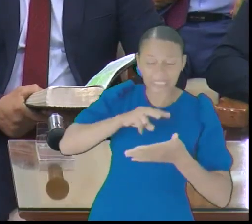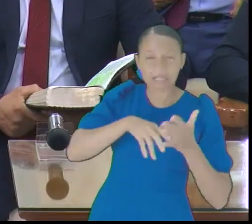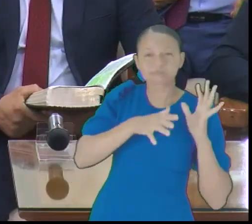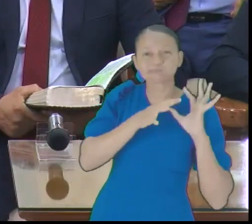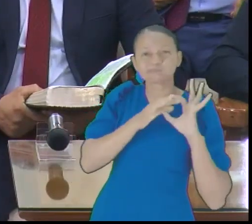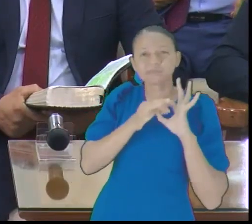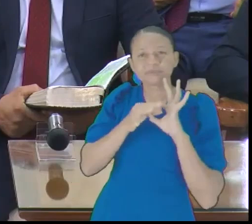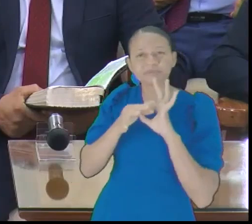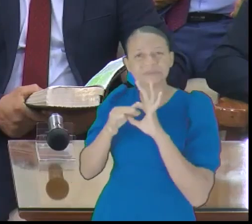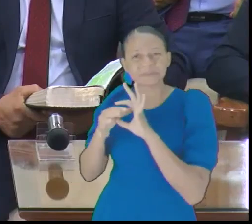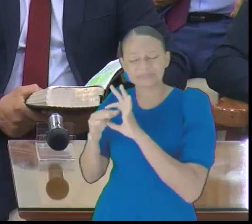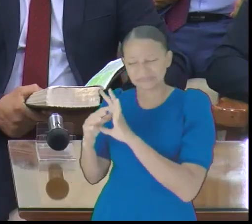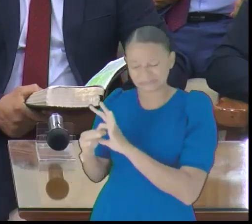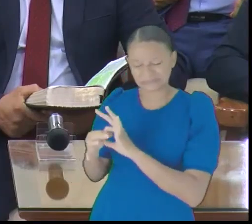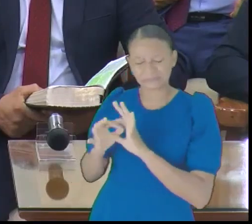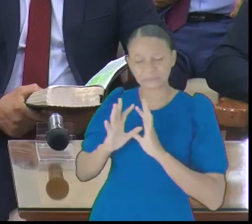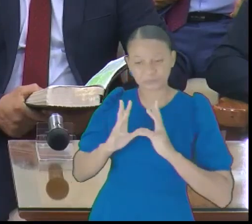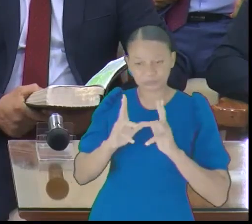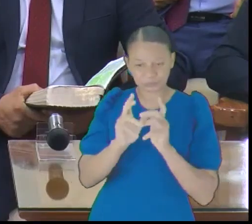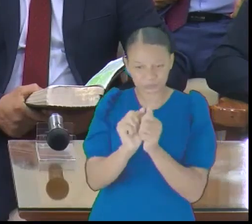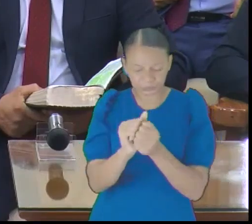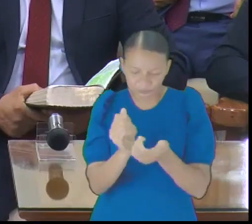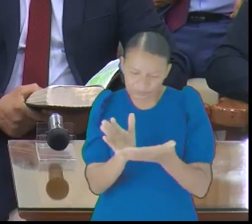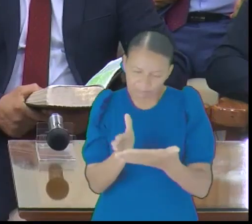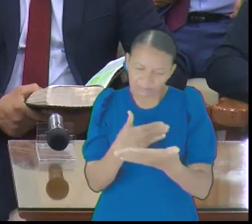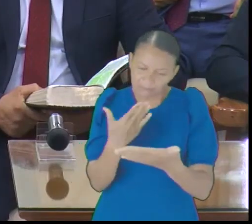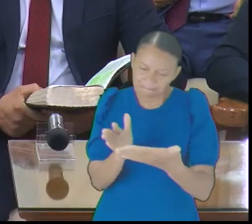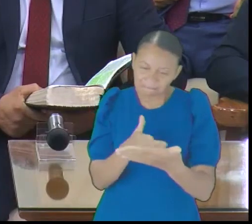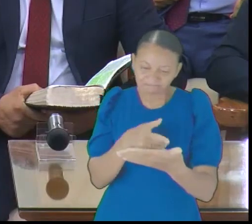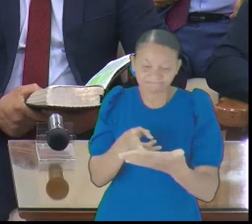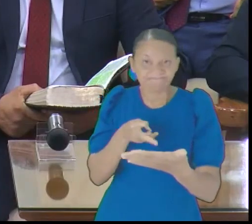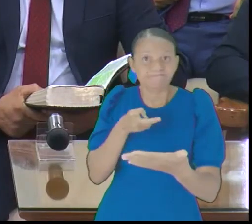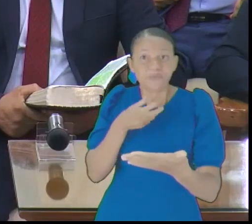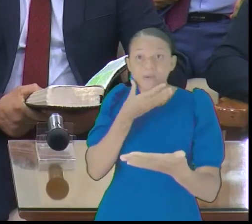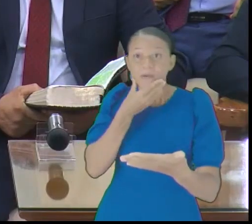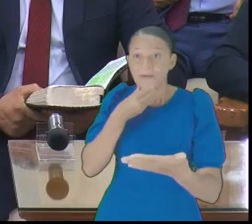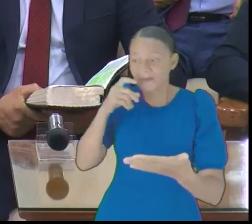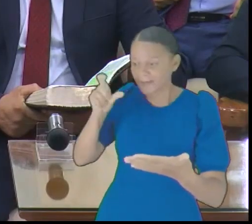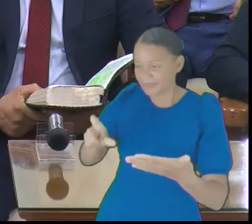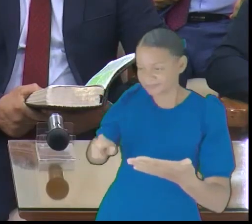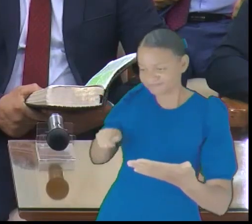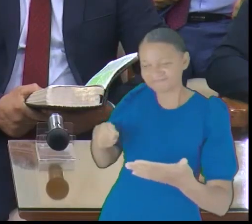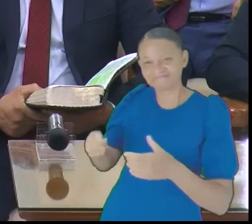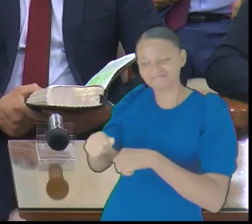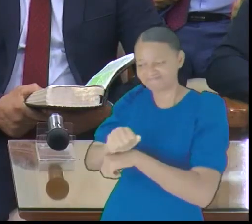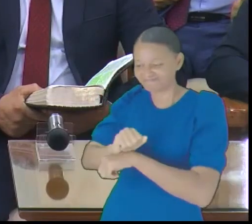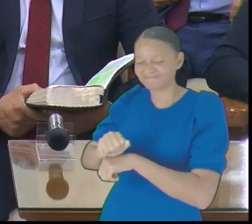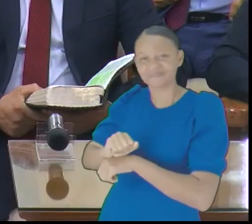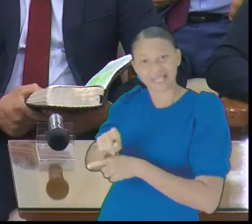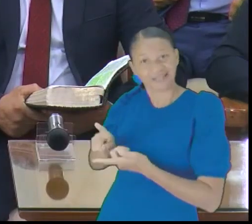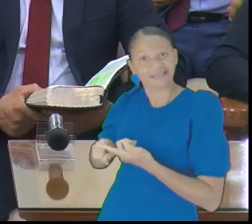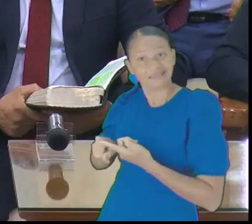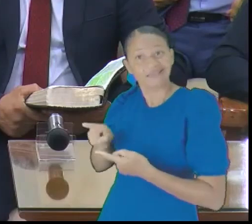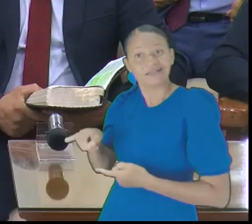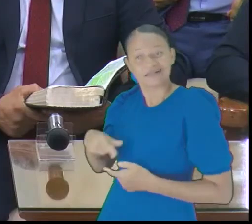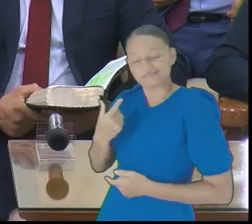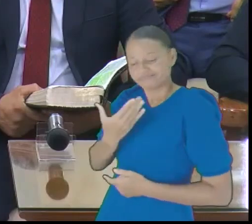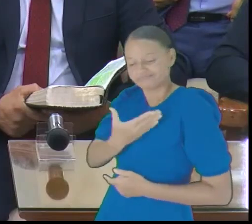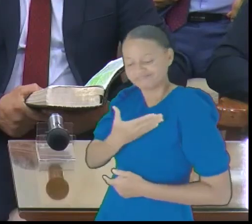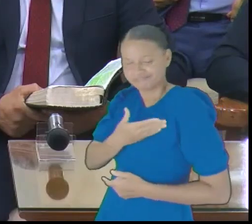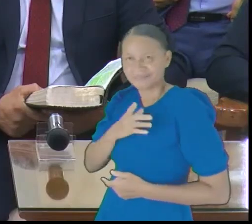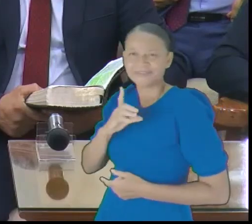contexto também, nós podemos perceber que Abraão, o amigo de Deus, e a bem